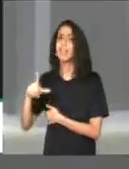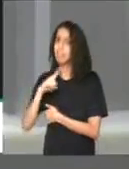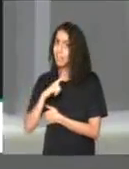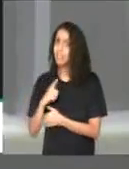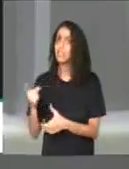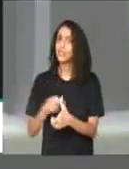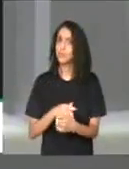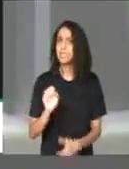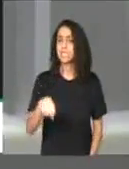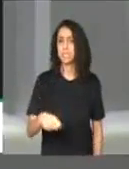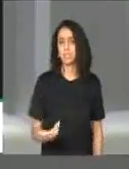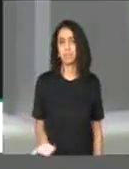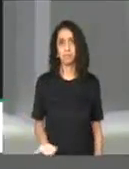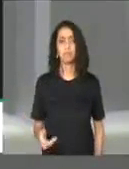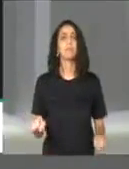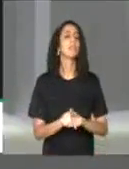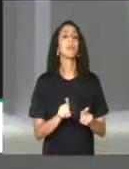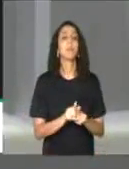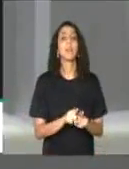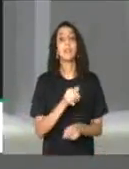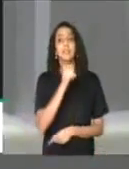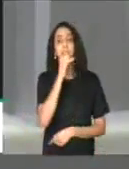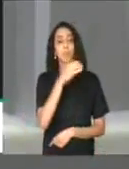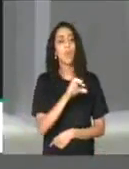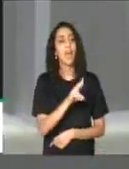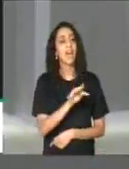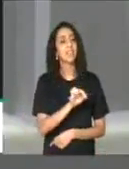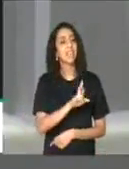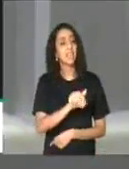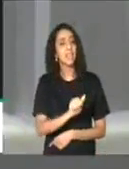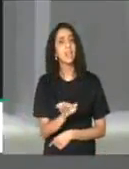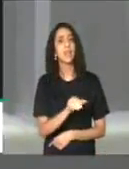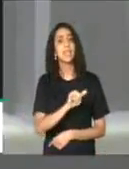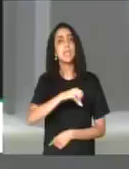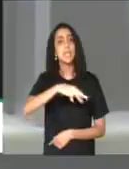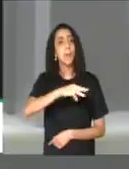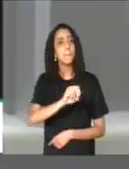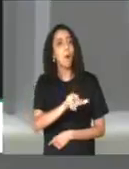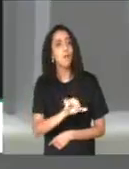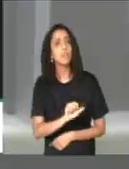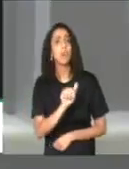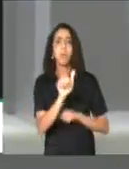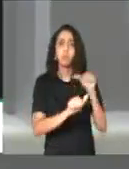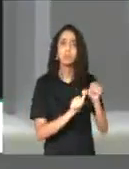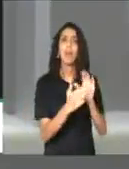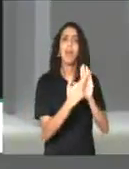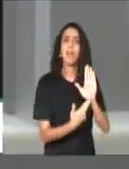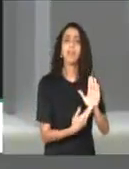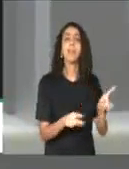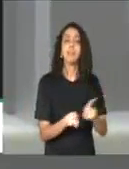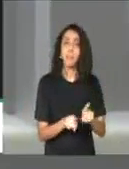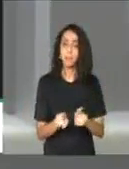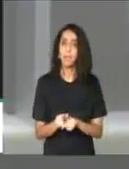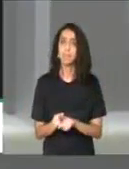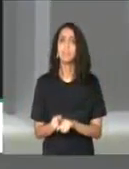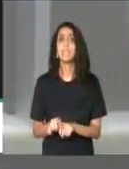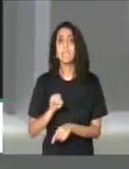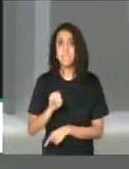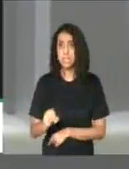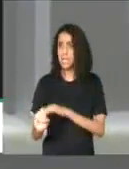a carteira de imóveis sem utilização e sem destinação da União. Vamos endurecer as penalidades contra